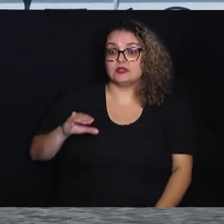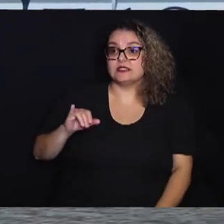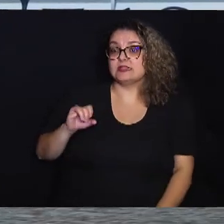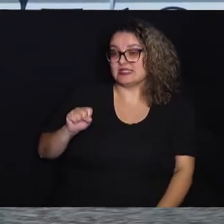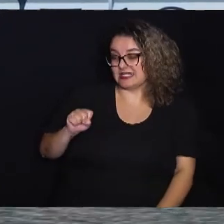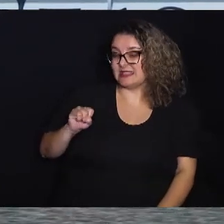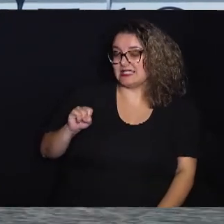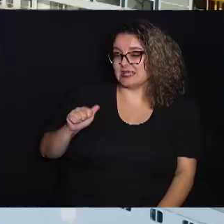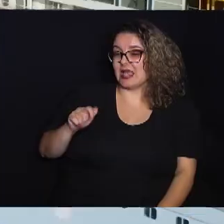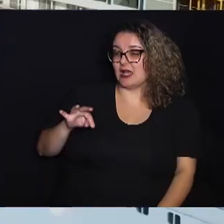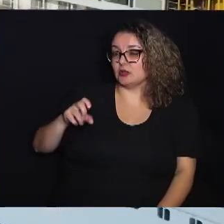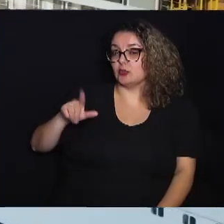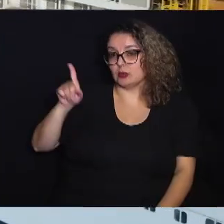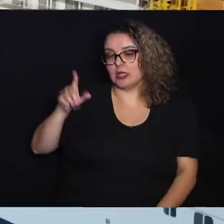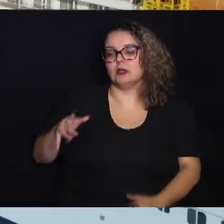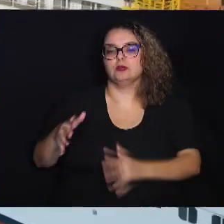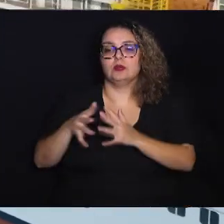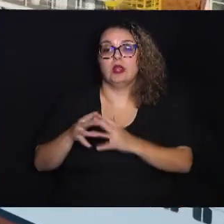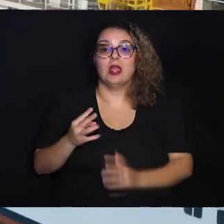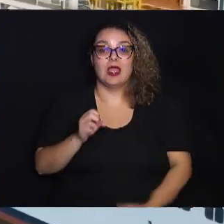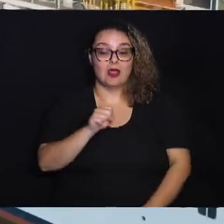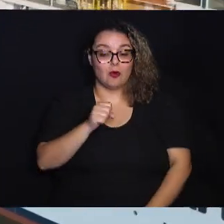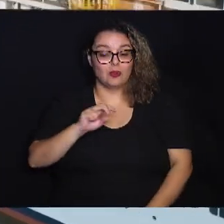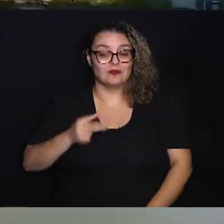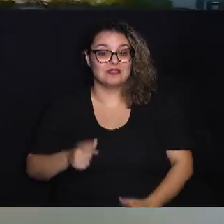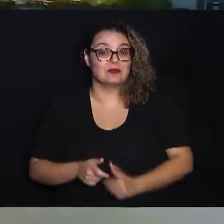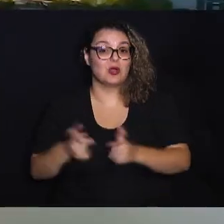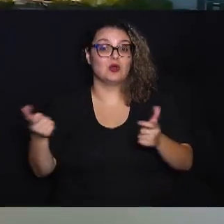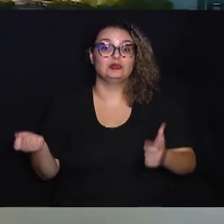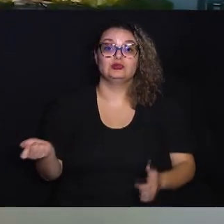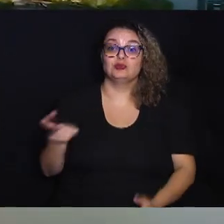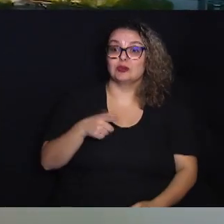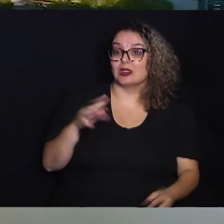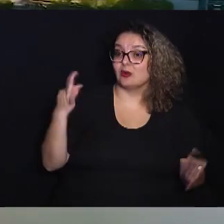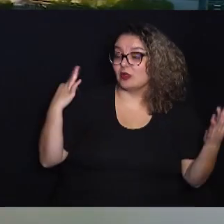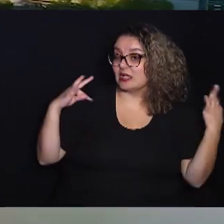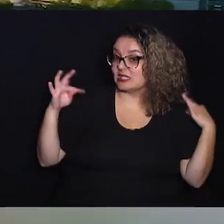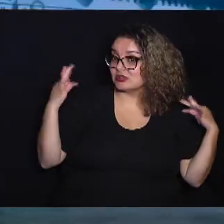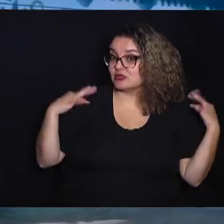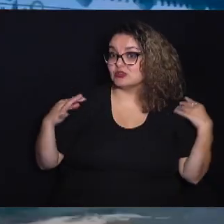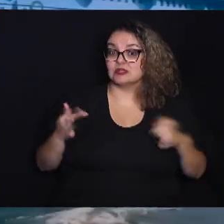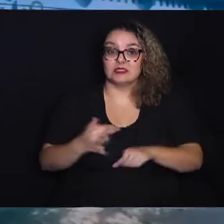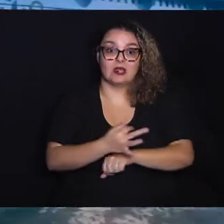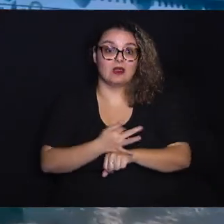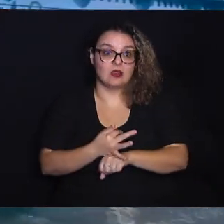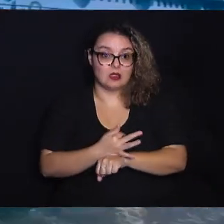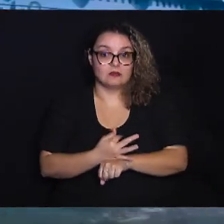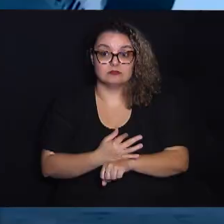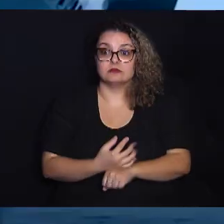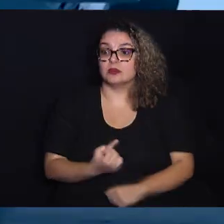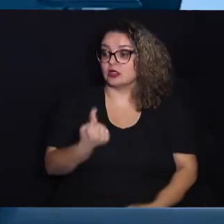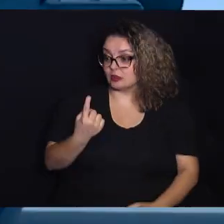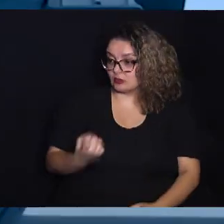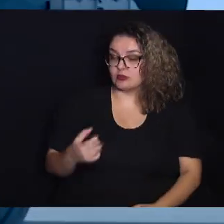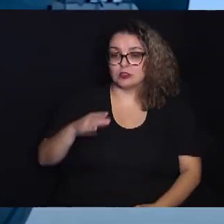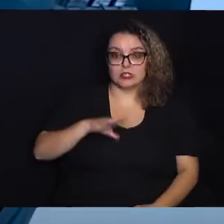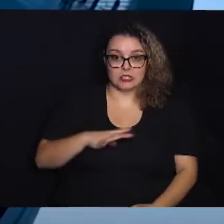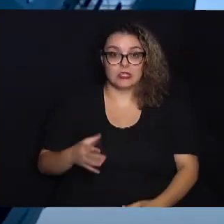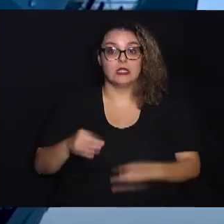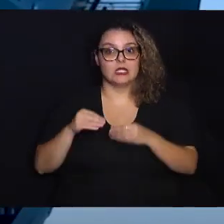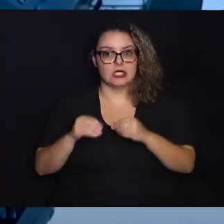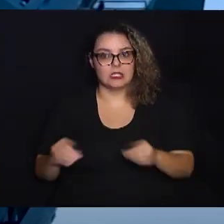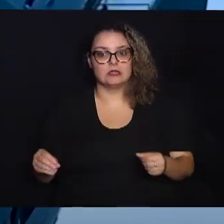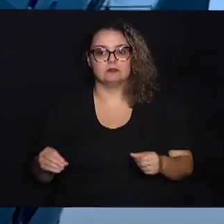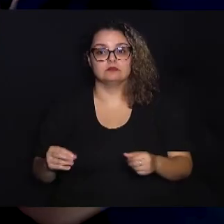de Seattle, nos Estados Unidos, é 8 vezes maior do que a de um turista que passa suas férias na mesma cidade,